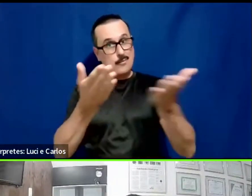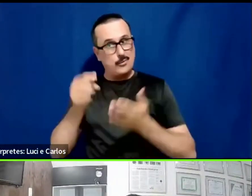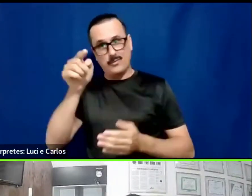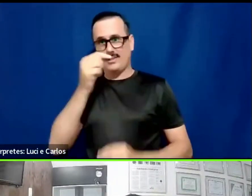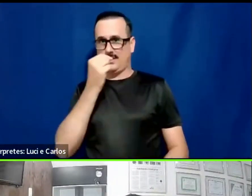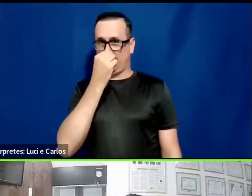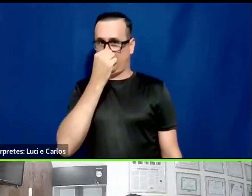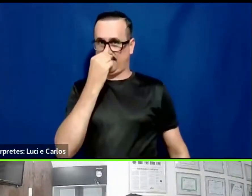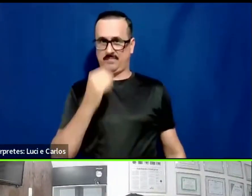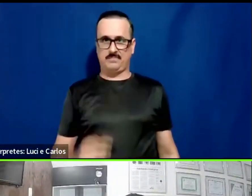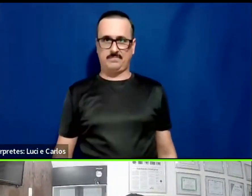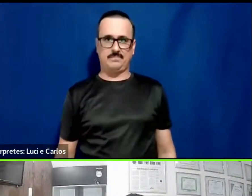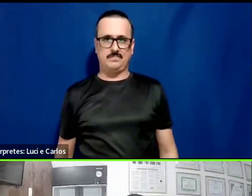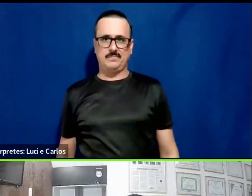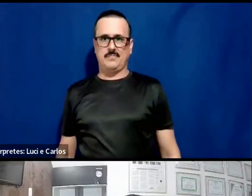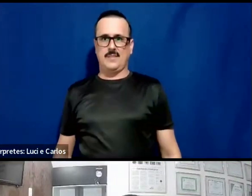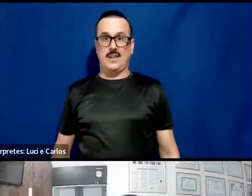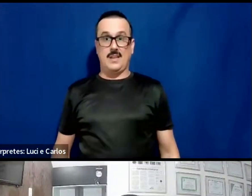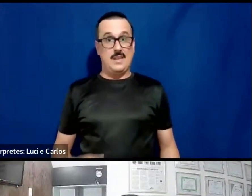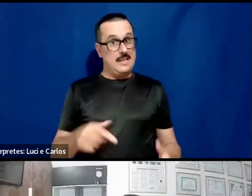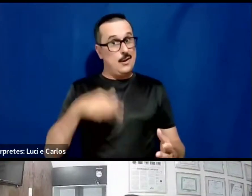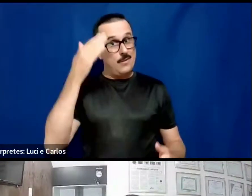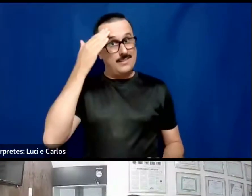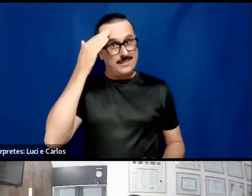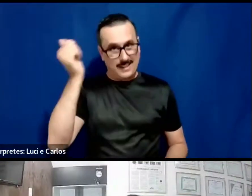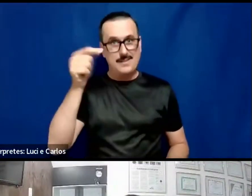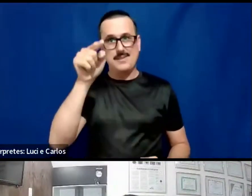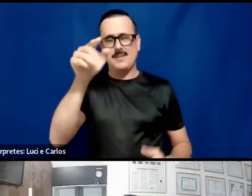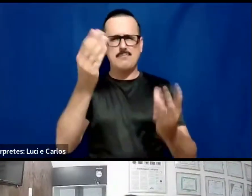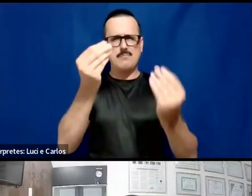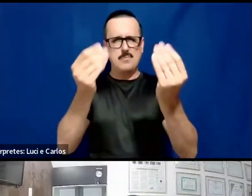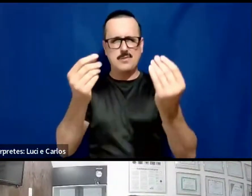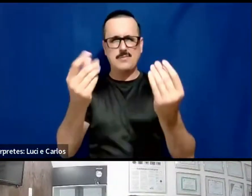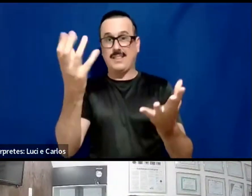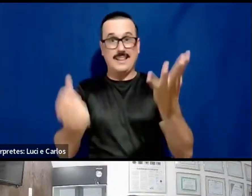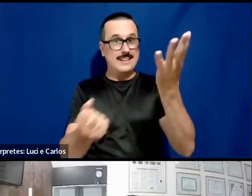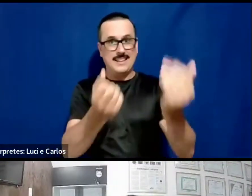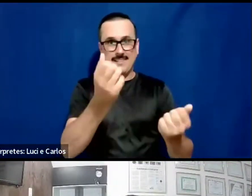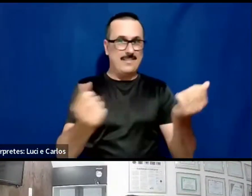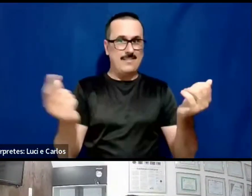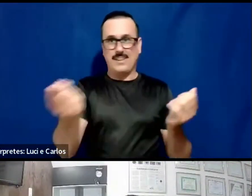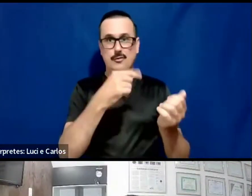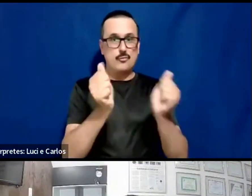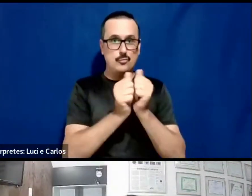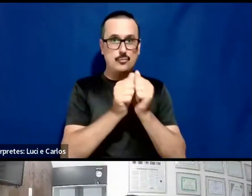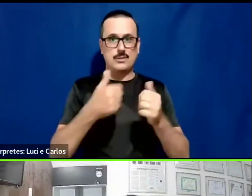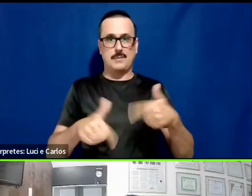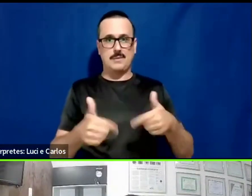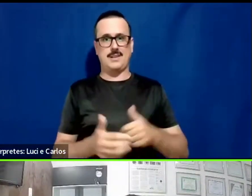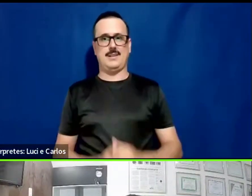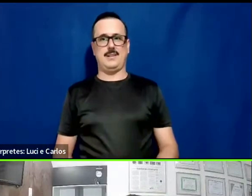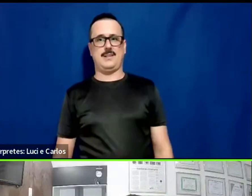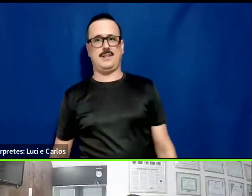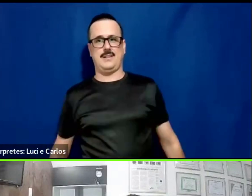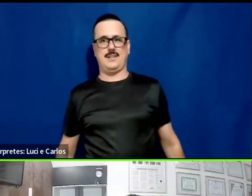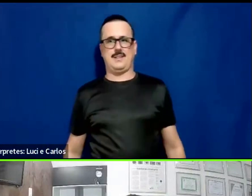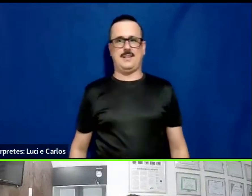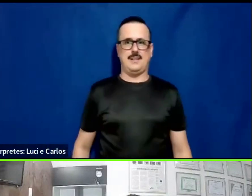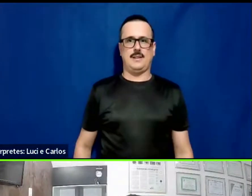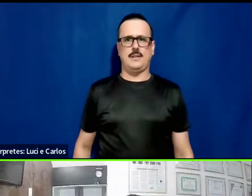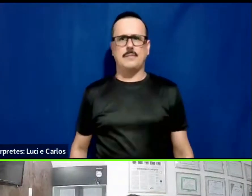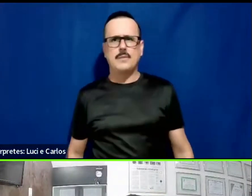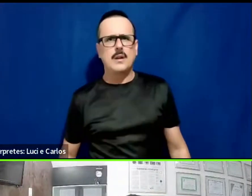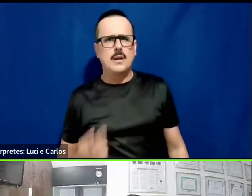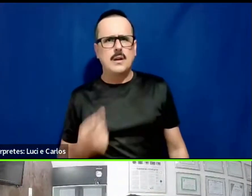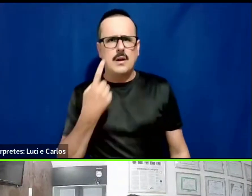que muitos de vocês vão se unir a nós nesse projeto, nessa missão. E, doutor Kleuber, quero pedir para você mais uma vez falar o seu site,